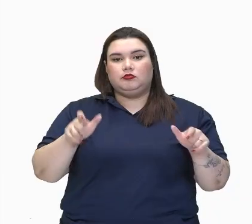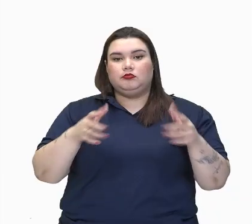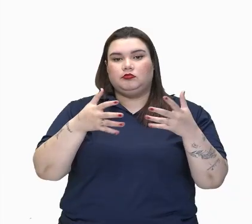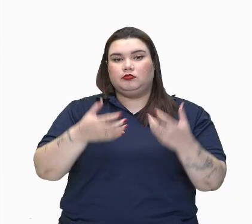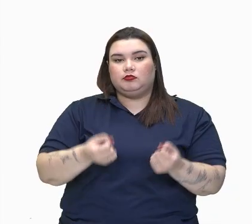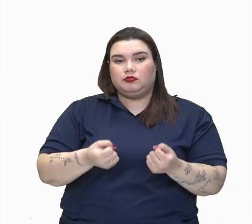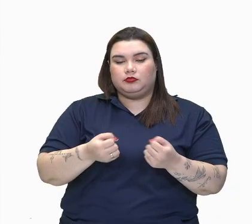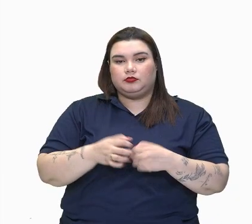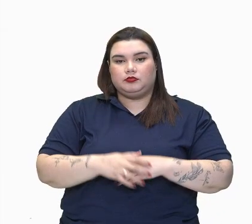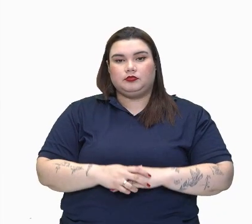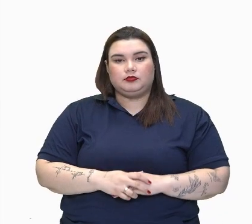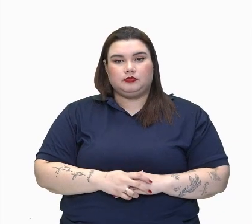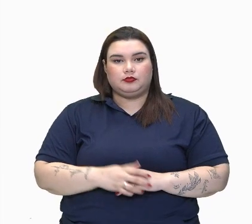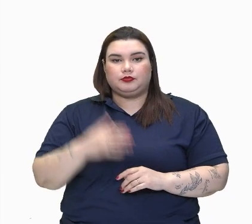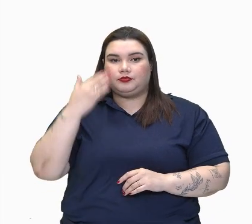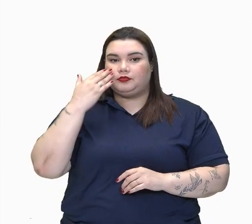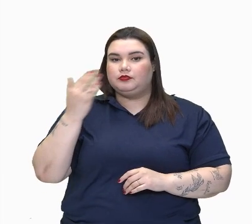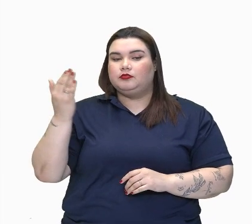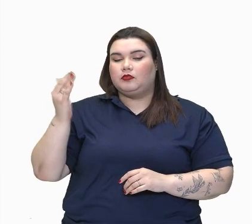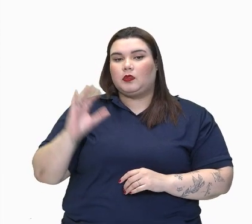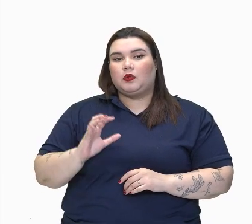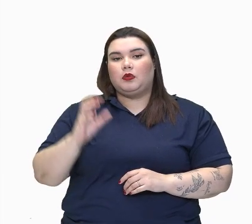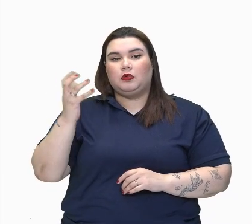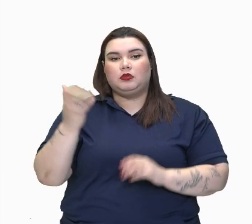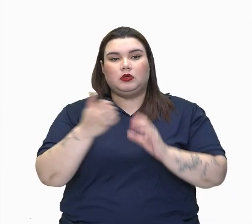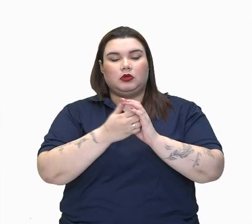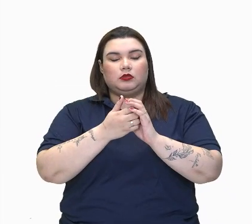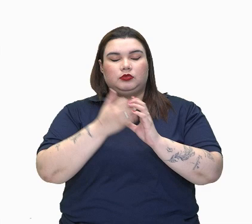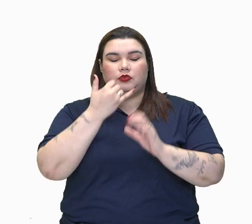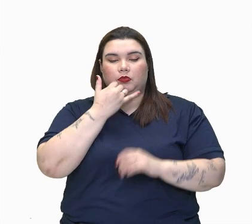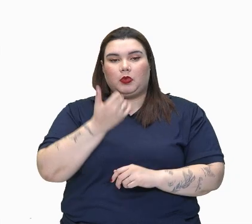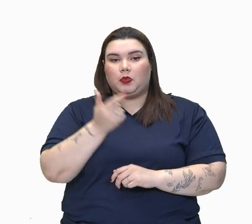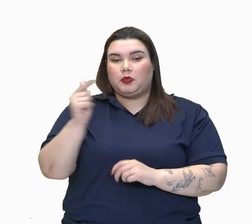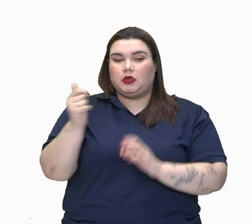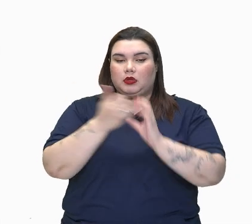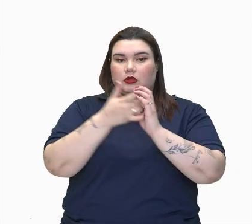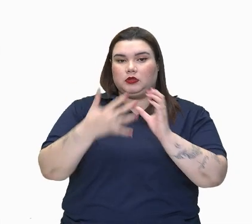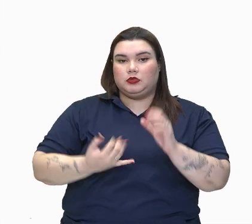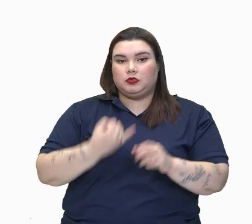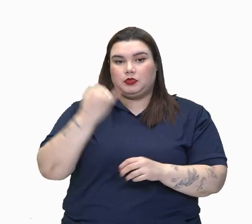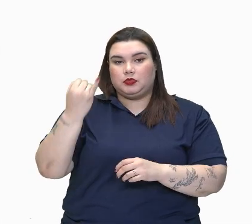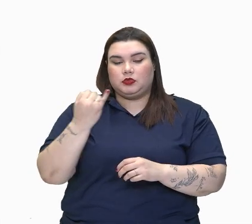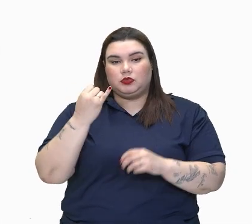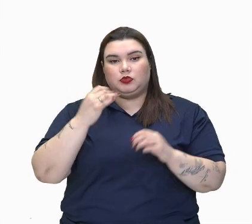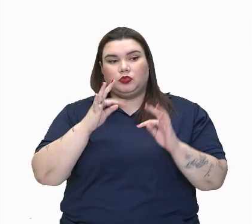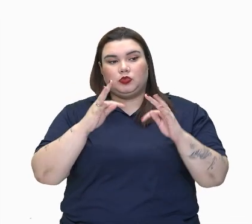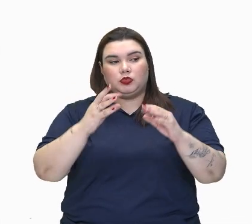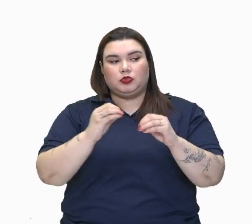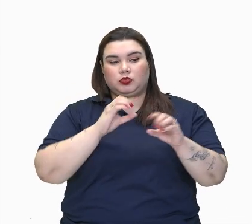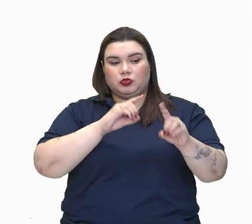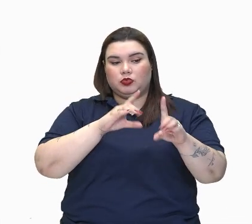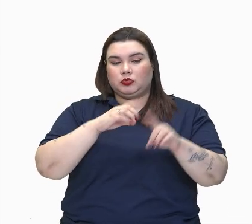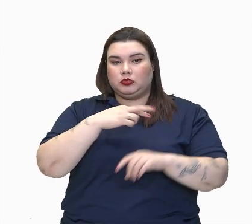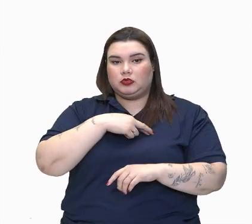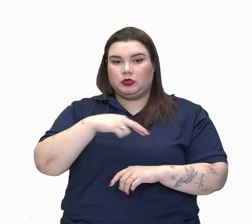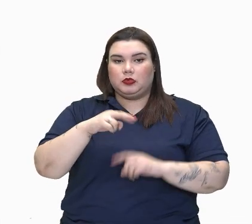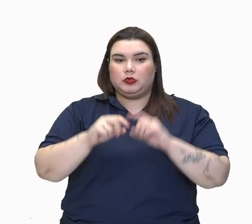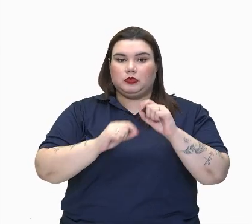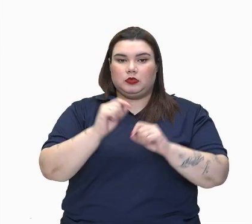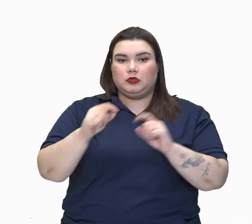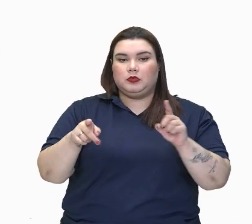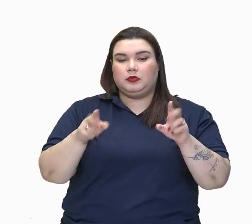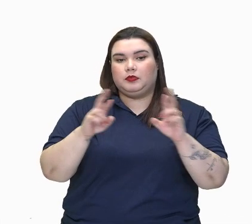vida? Vamos lá. Outro fator importante, comum para todas as doutrinas religiosas, é a questão